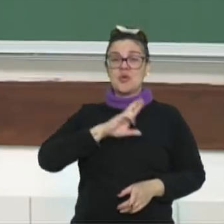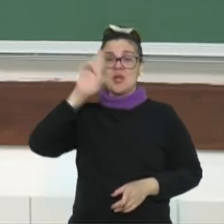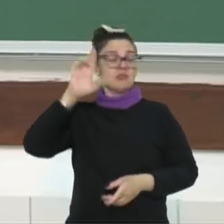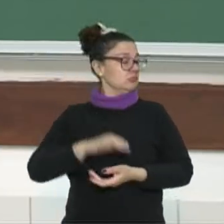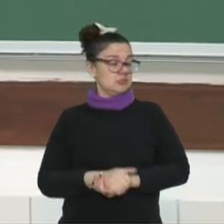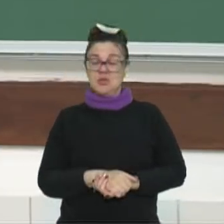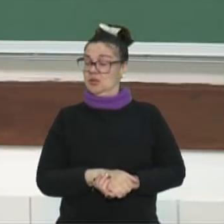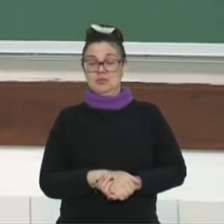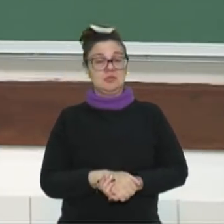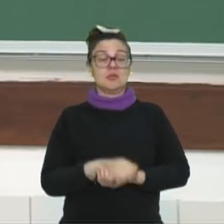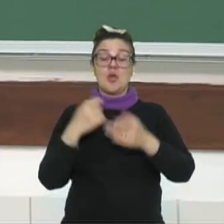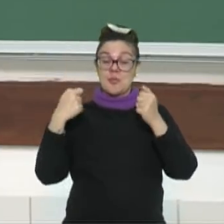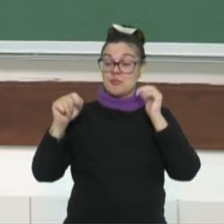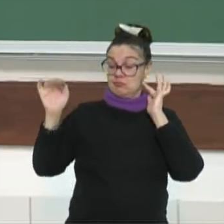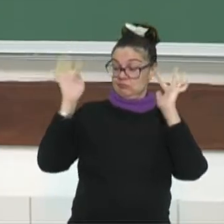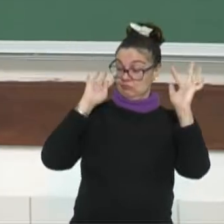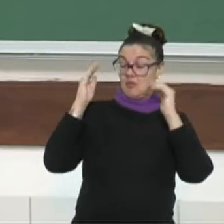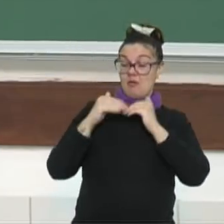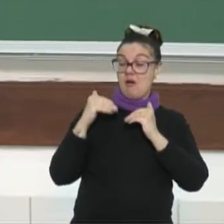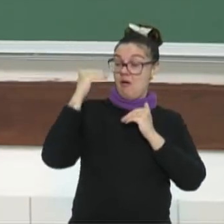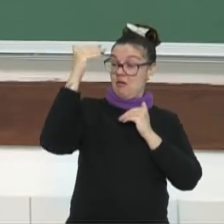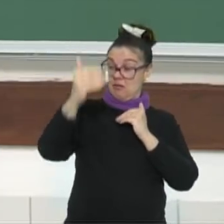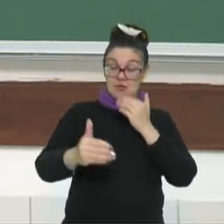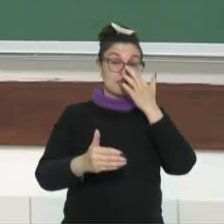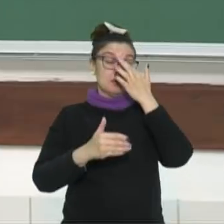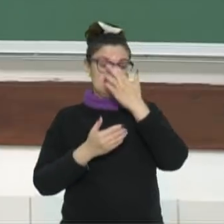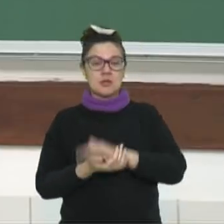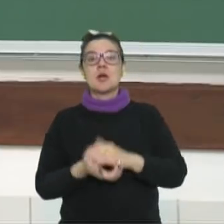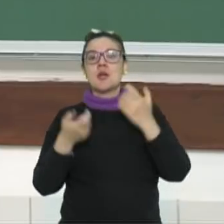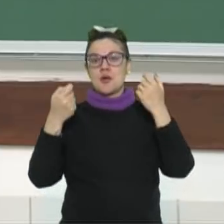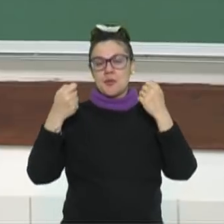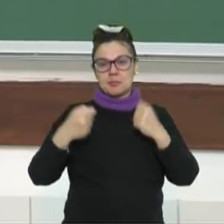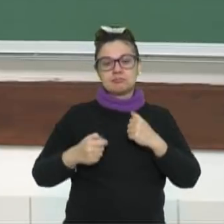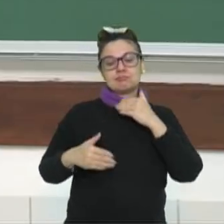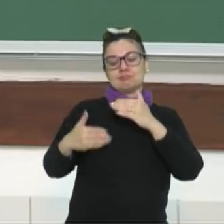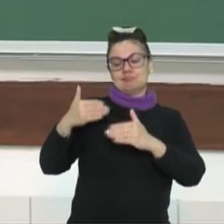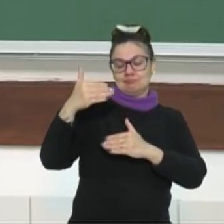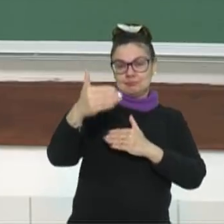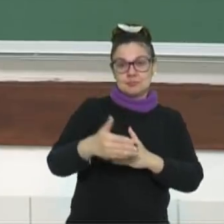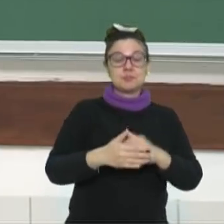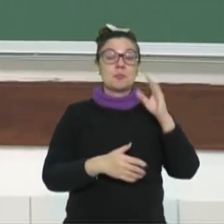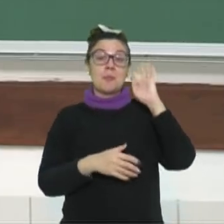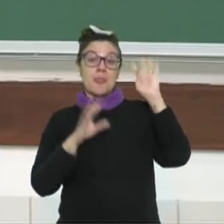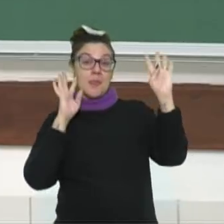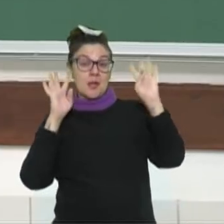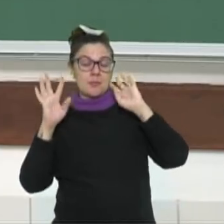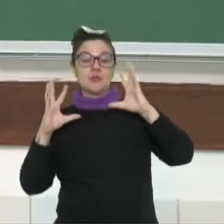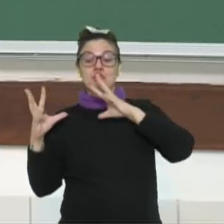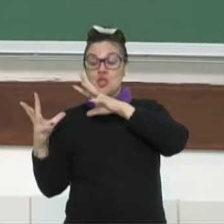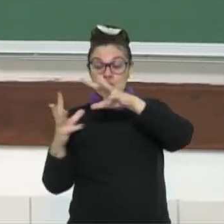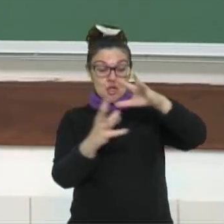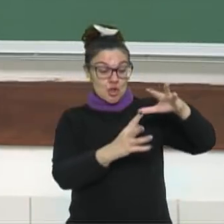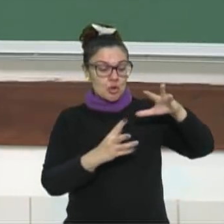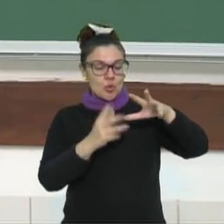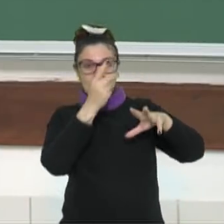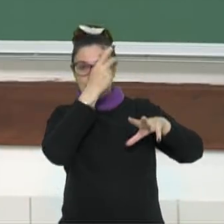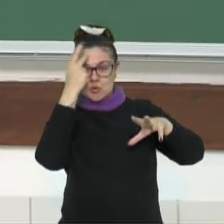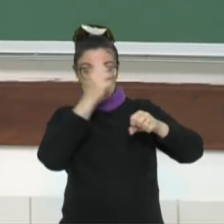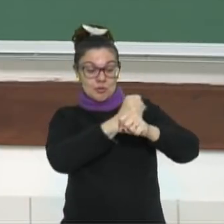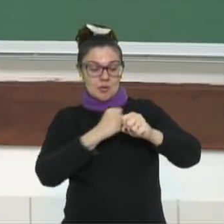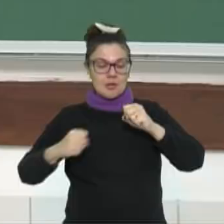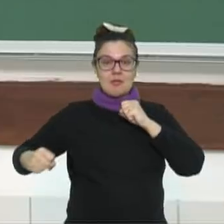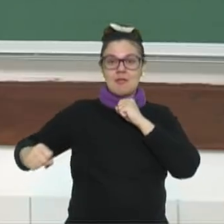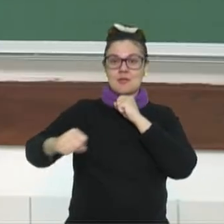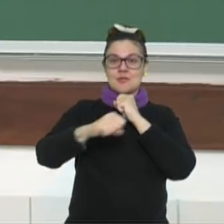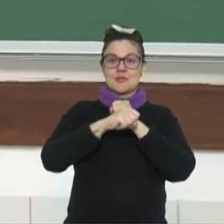não. Nós precisamos refletir para além disso. Nós precisamos avançar e, por isso, pensar de um modo global que envolva